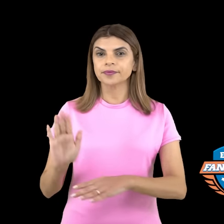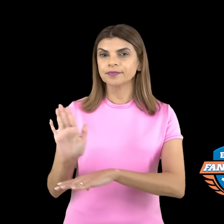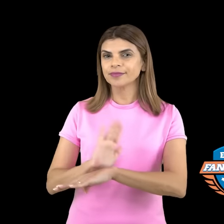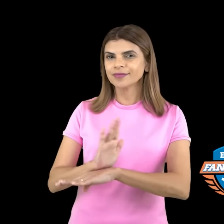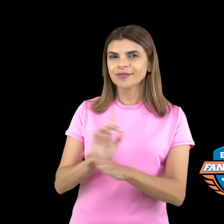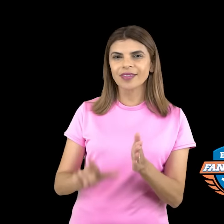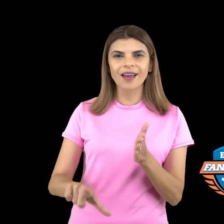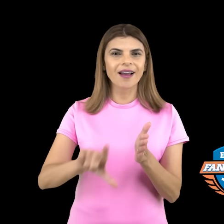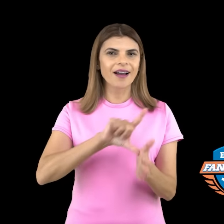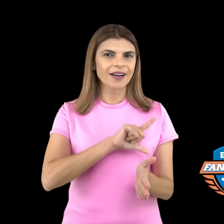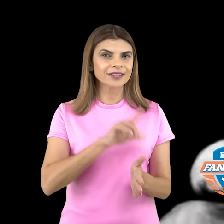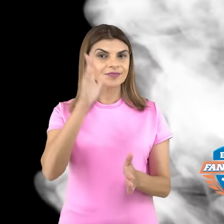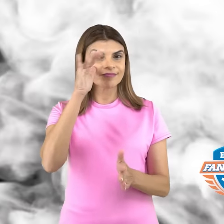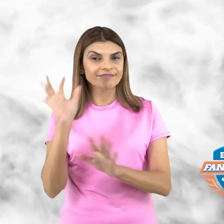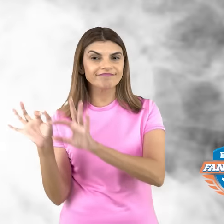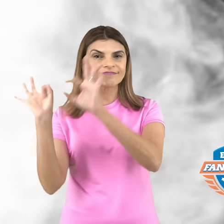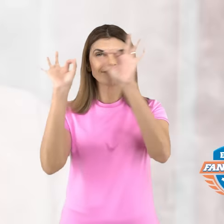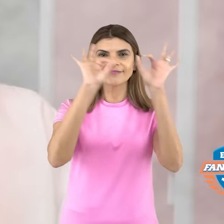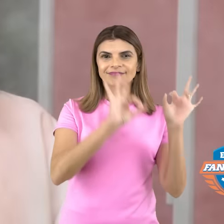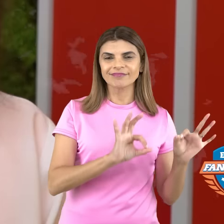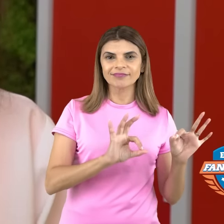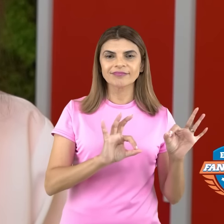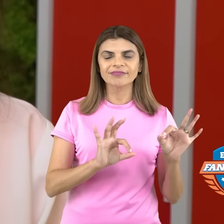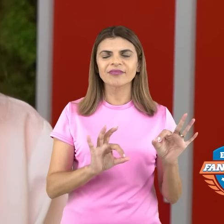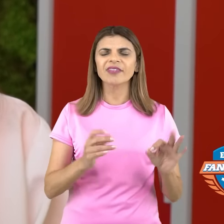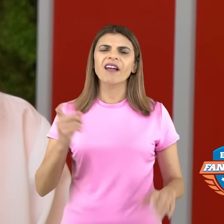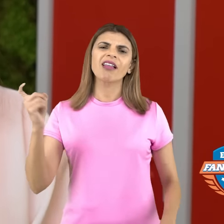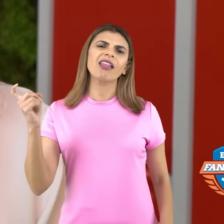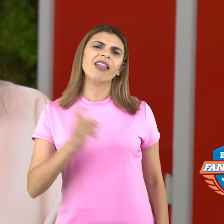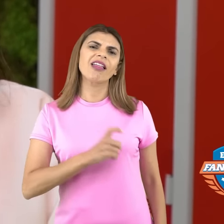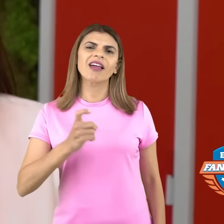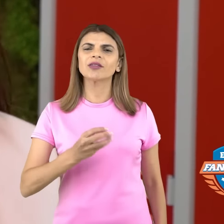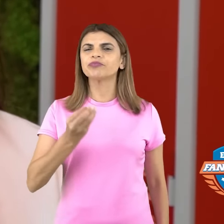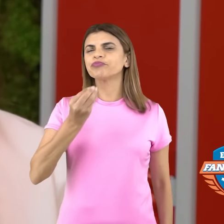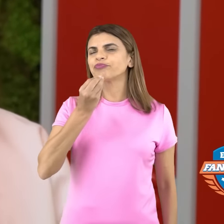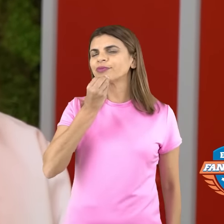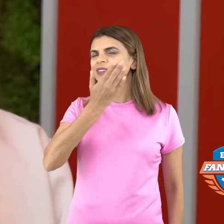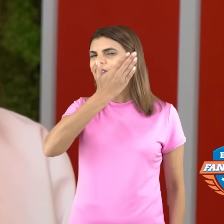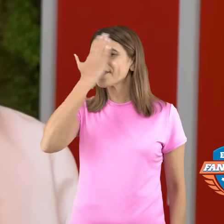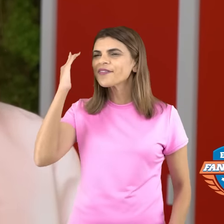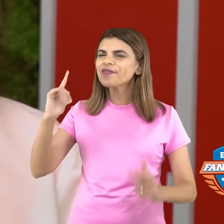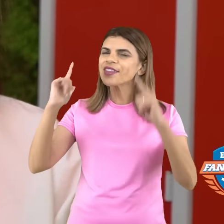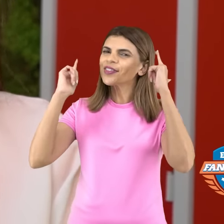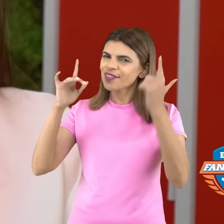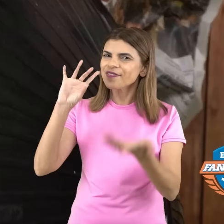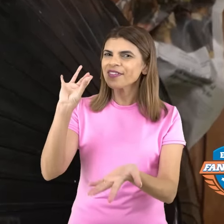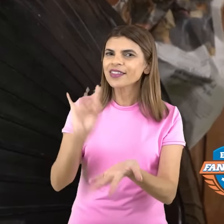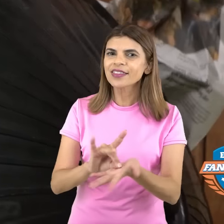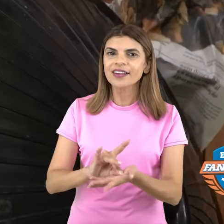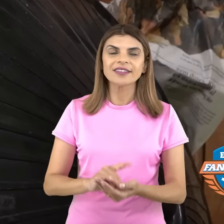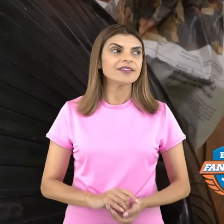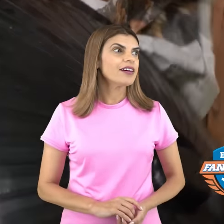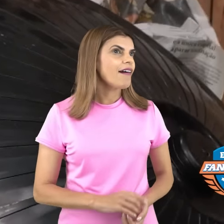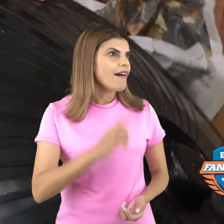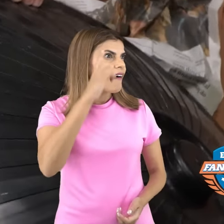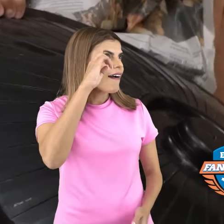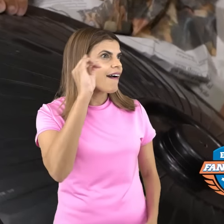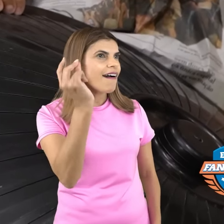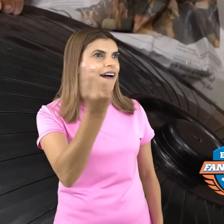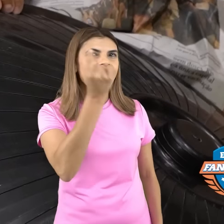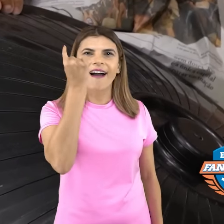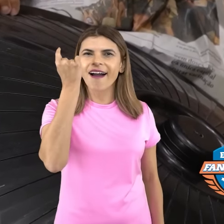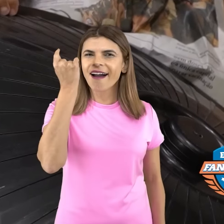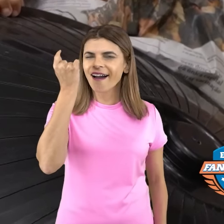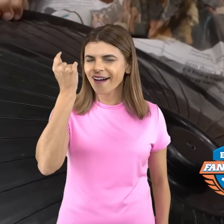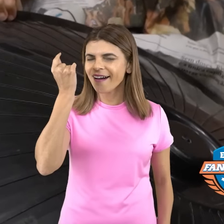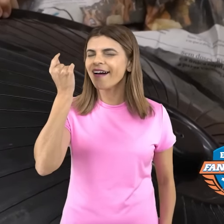No episódio anterior. Bem que a gente podia ser os aventureiros de verdade, né? Isso me deu uma